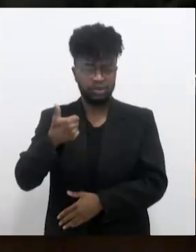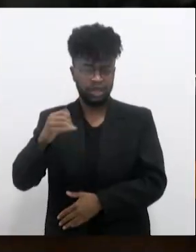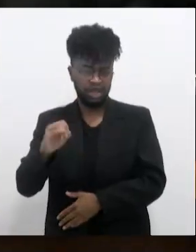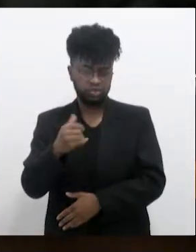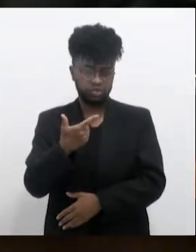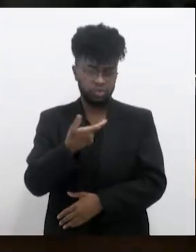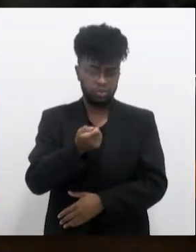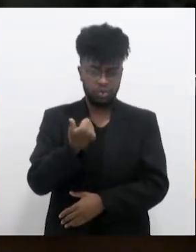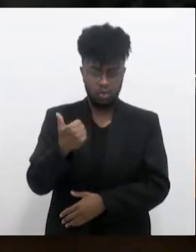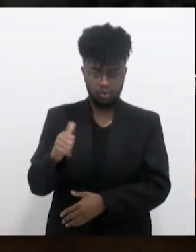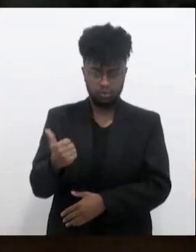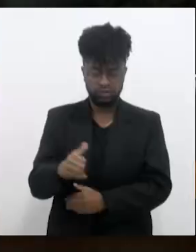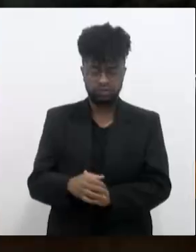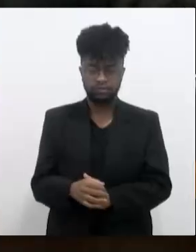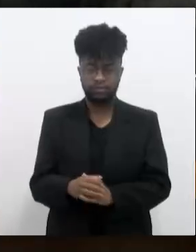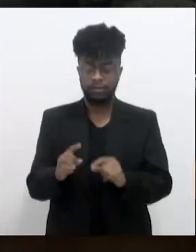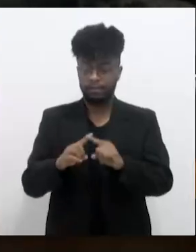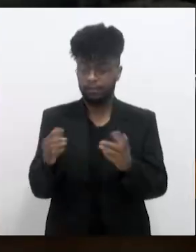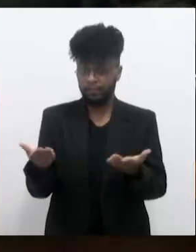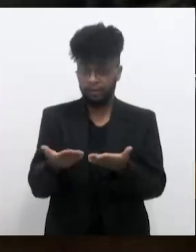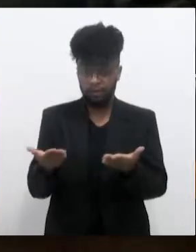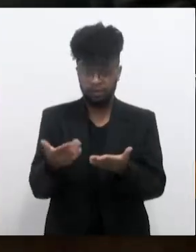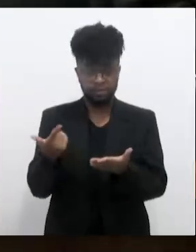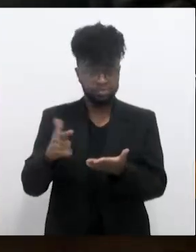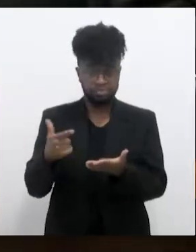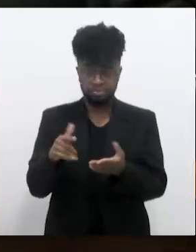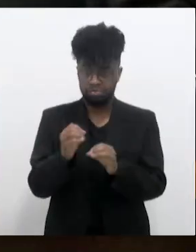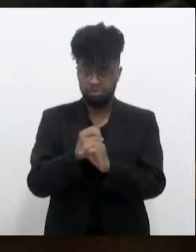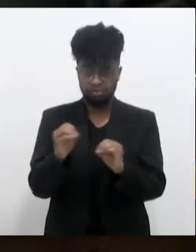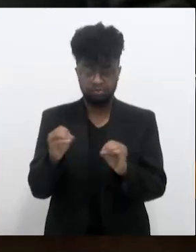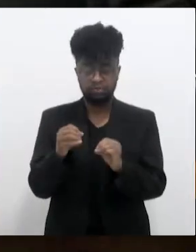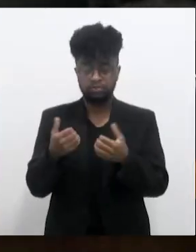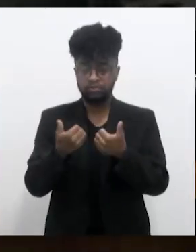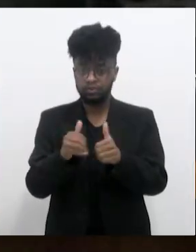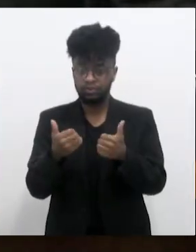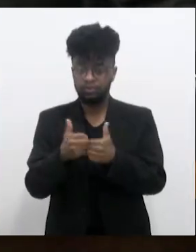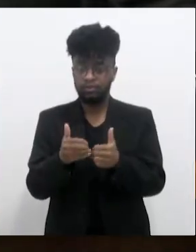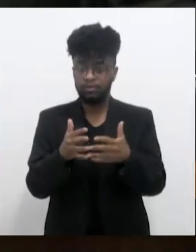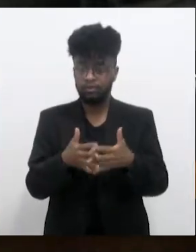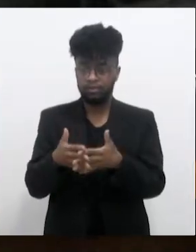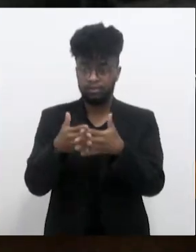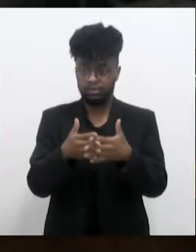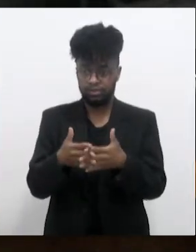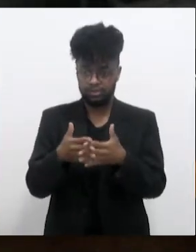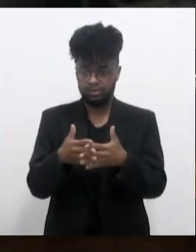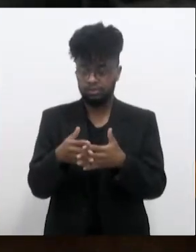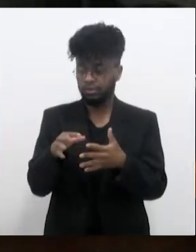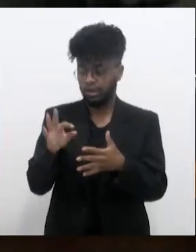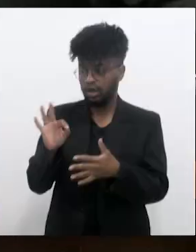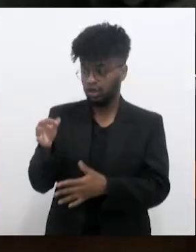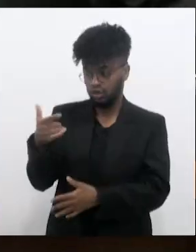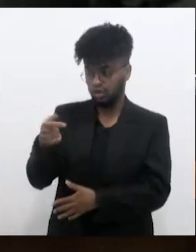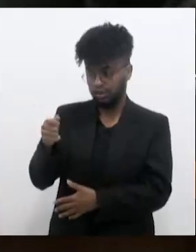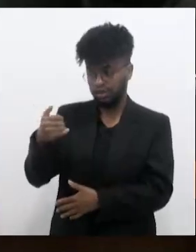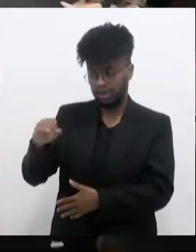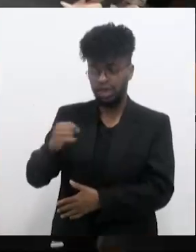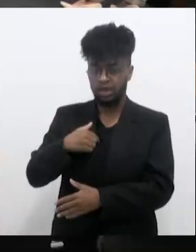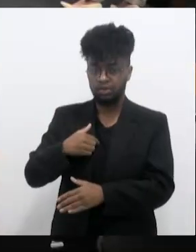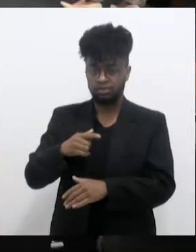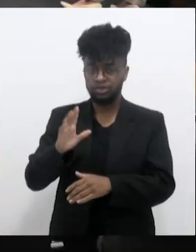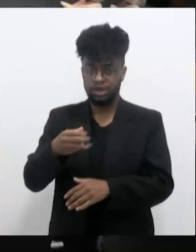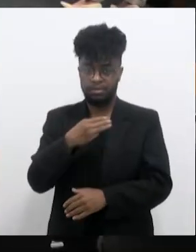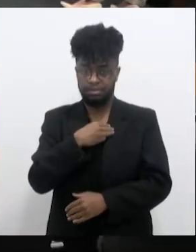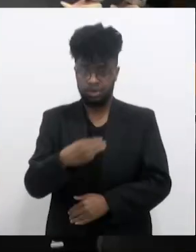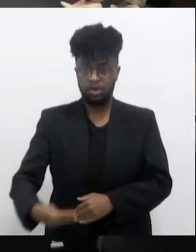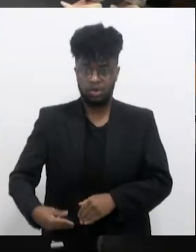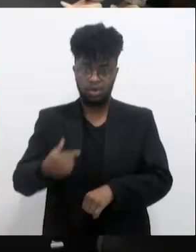2011. E hoje não se tem mais ônibus e caminhão, veículo a diesel. 2010. Eu era ministro, eu que propus essa